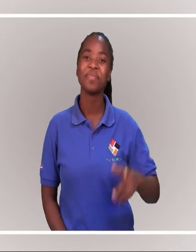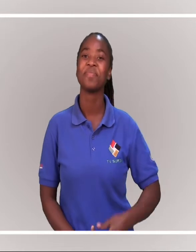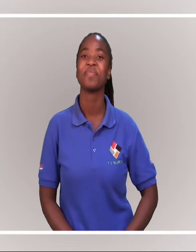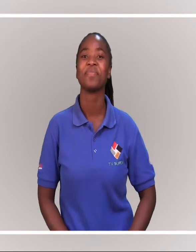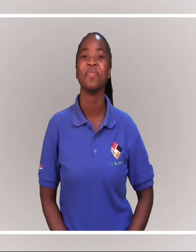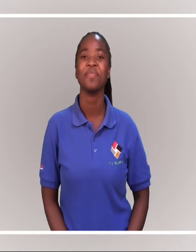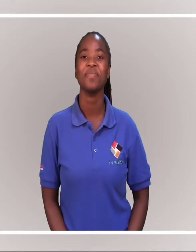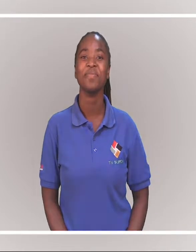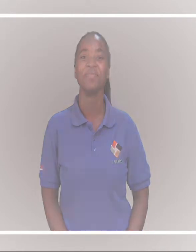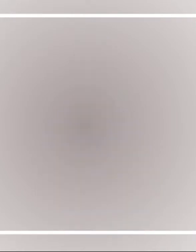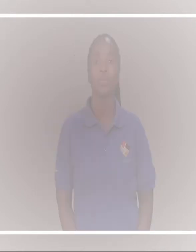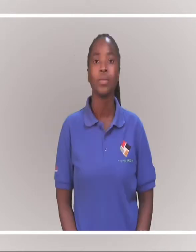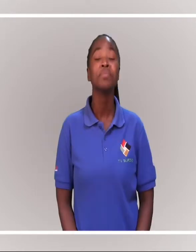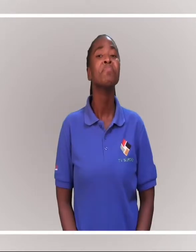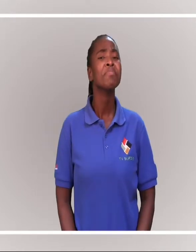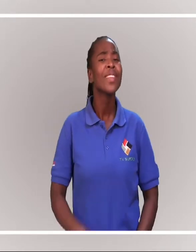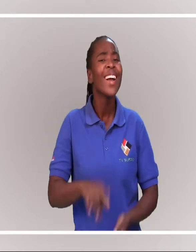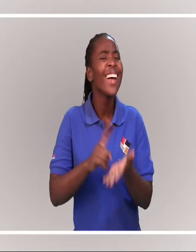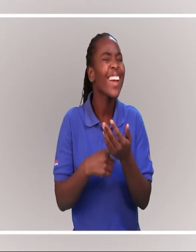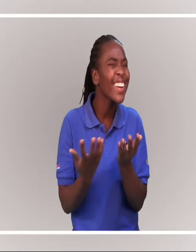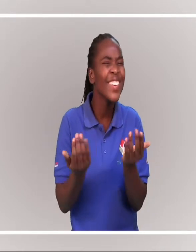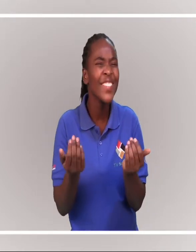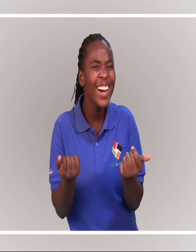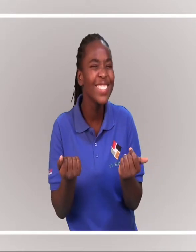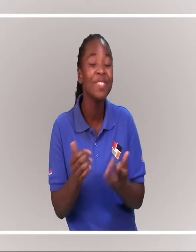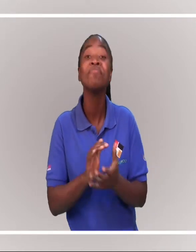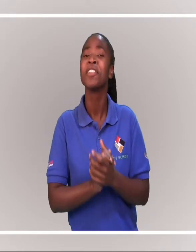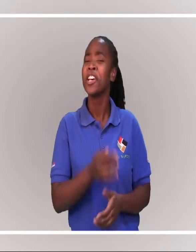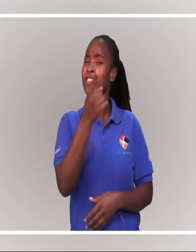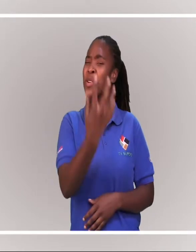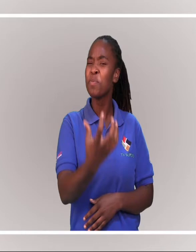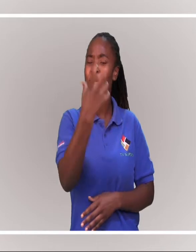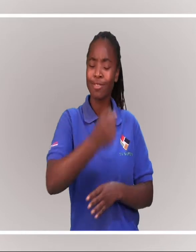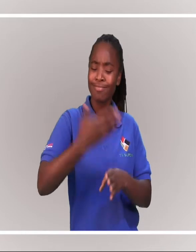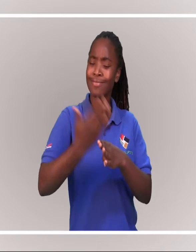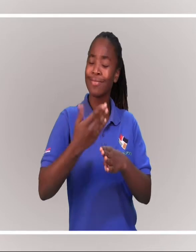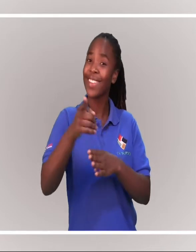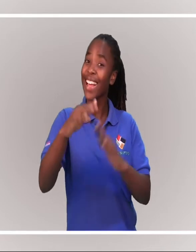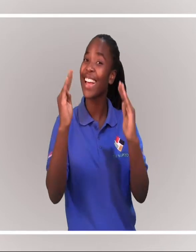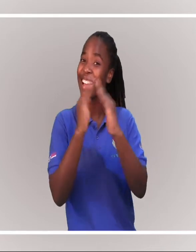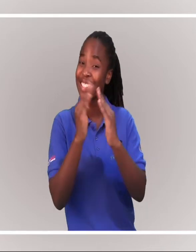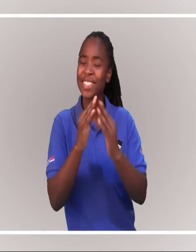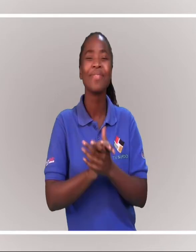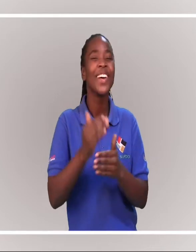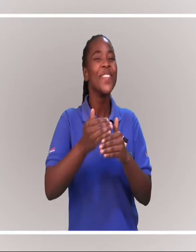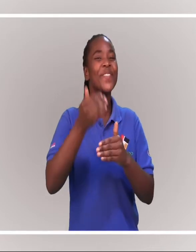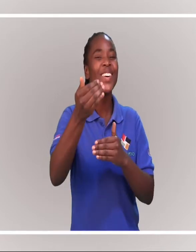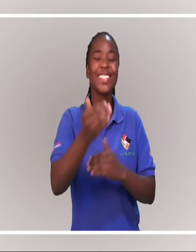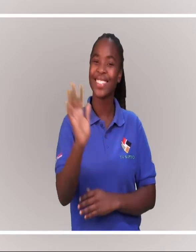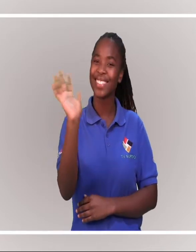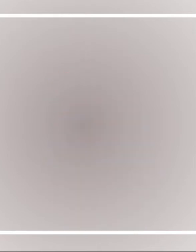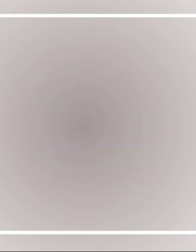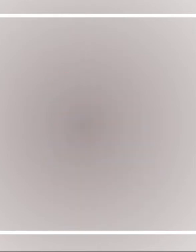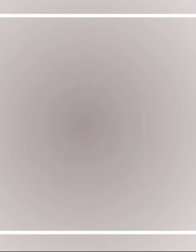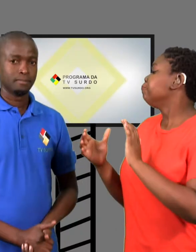Biologia É fácil Você pode exercitar Aí em casa Até o próximo